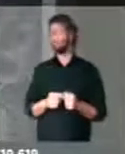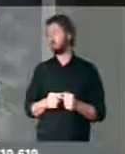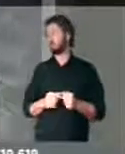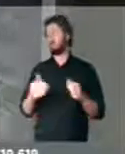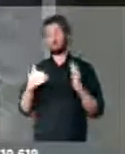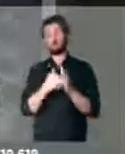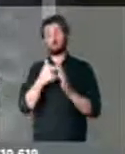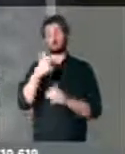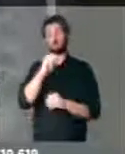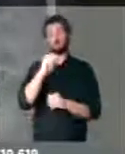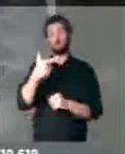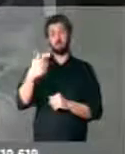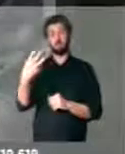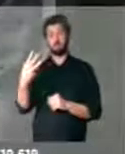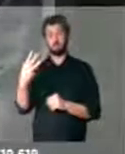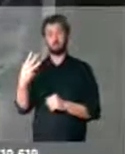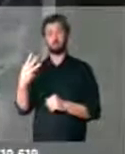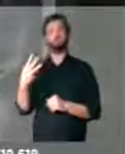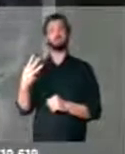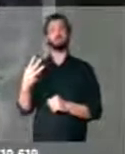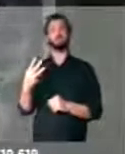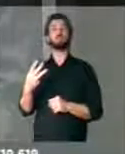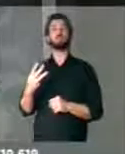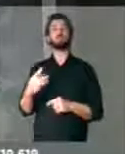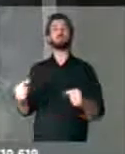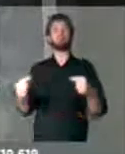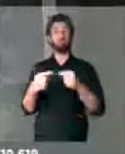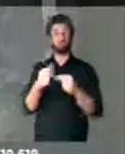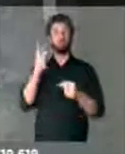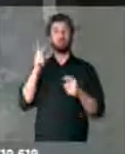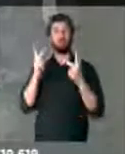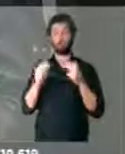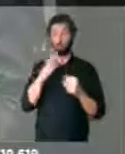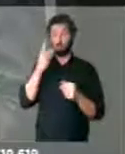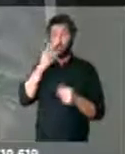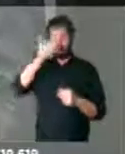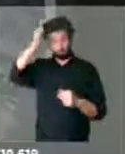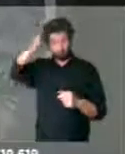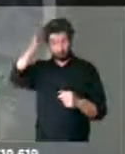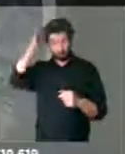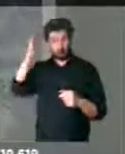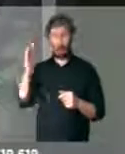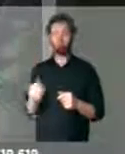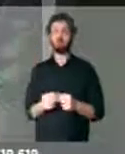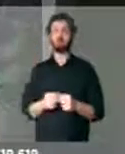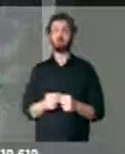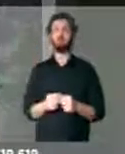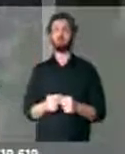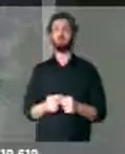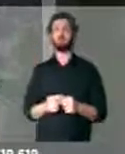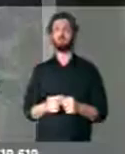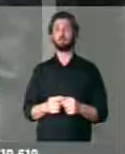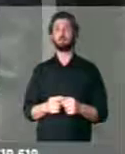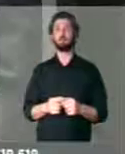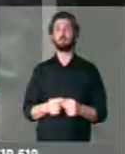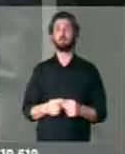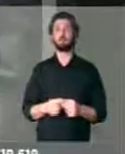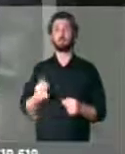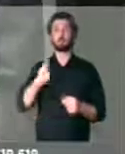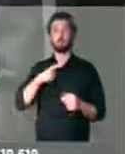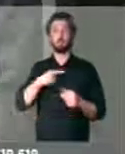até 2023, que conforme ressaltou o próprio presidente Michel Temer recentemente,